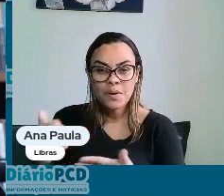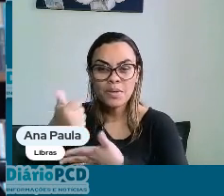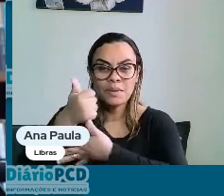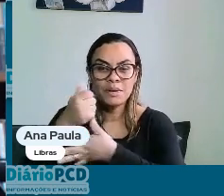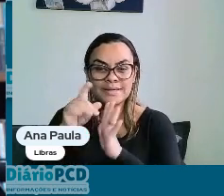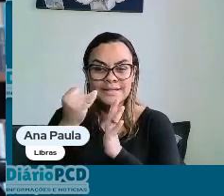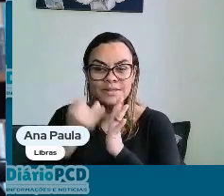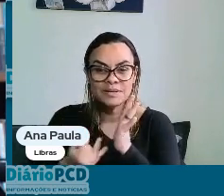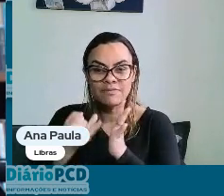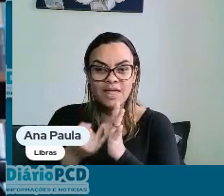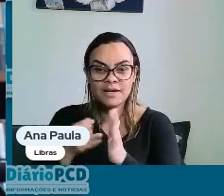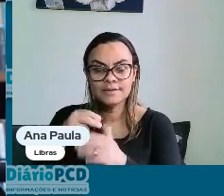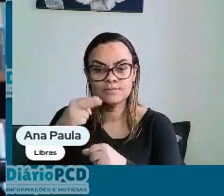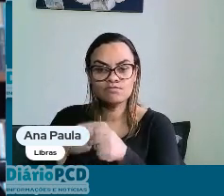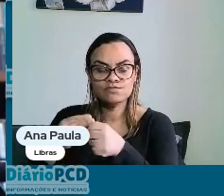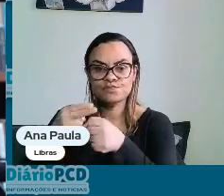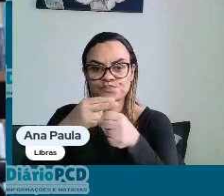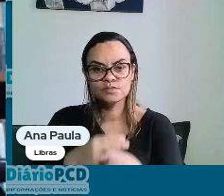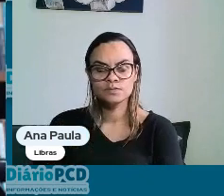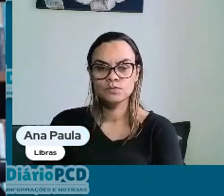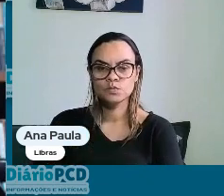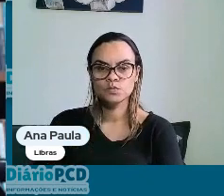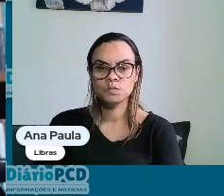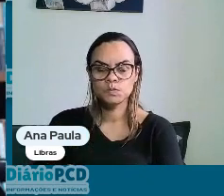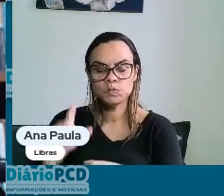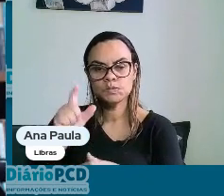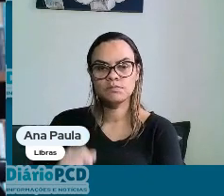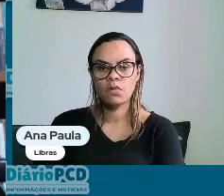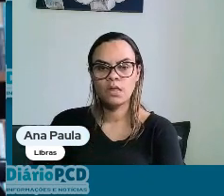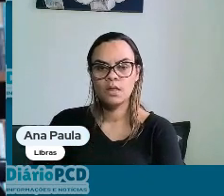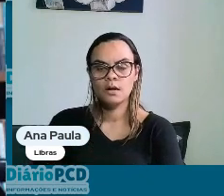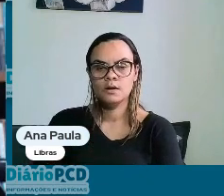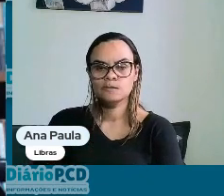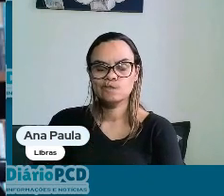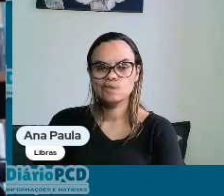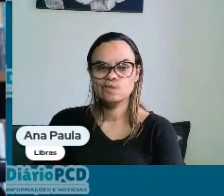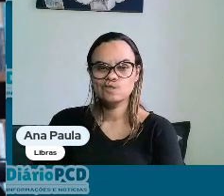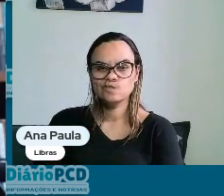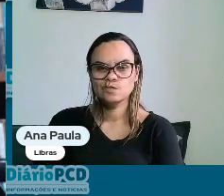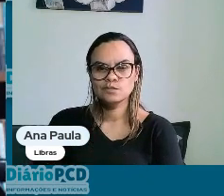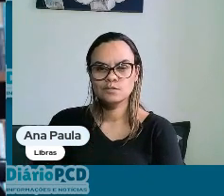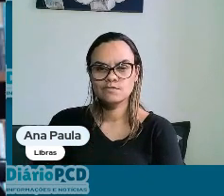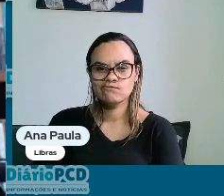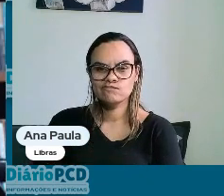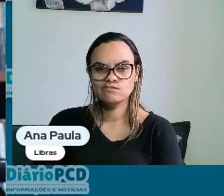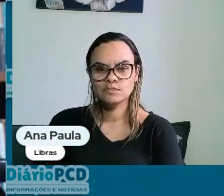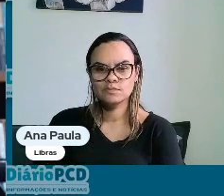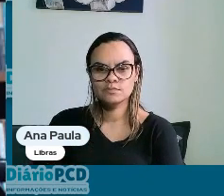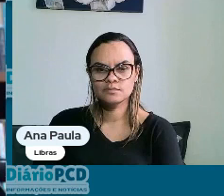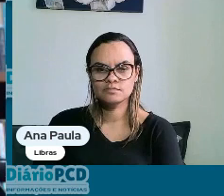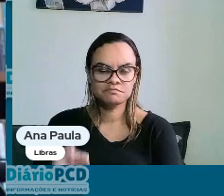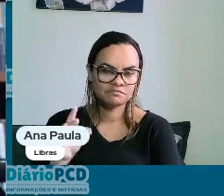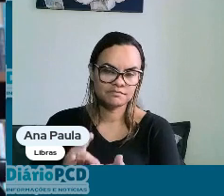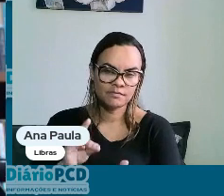municípios, principalmente dos municípios maiores, e, na verdade, o IPI